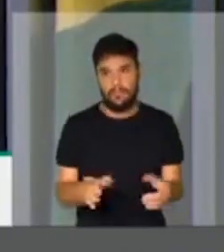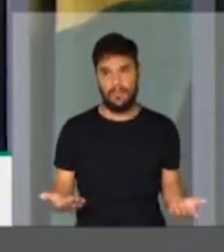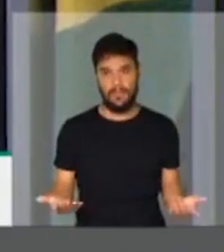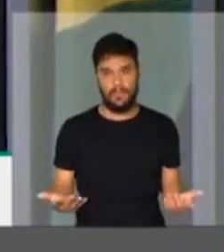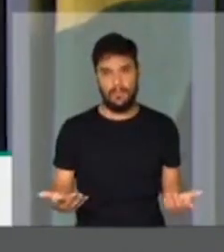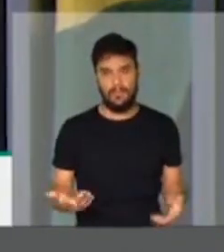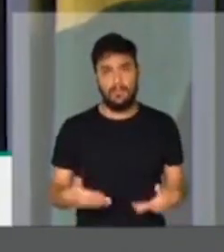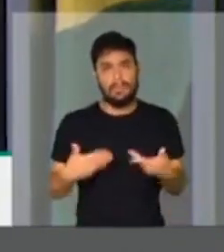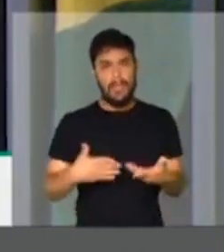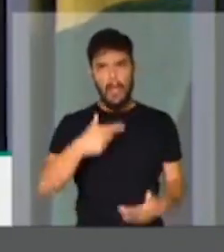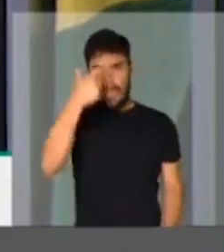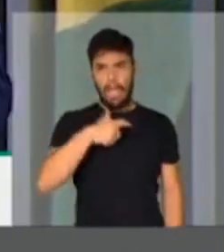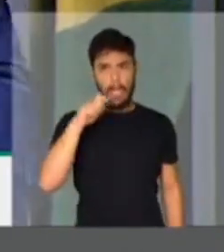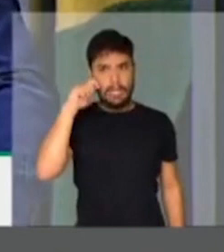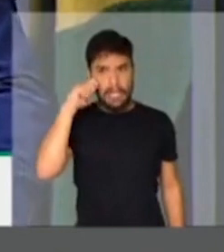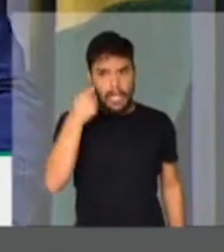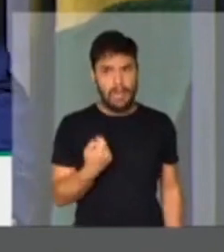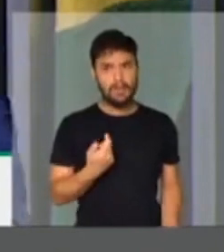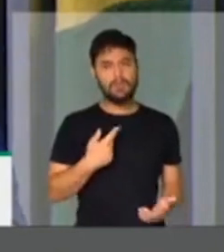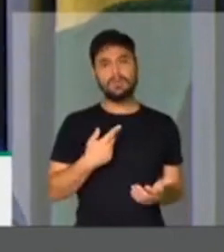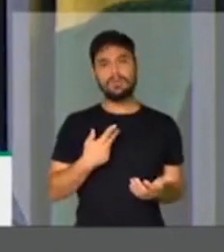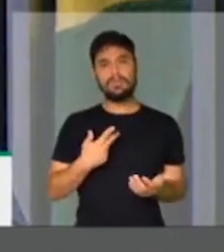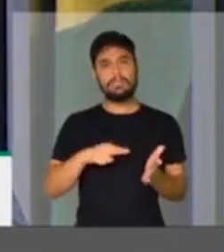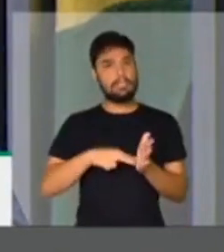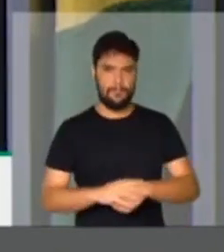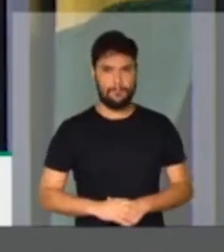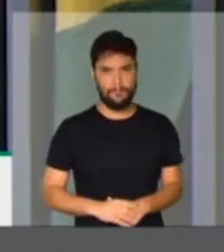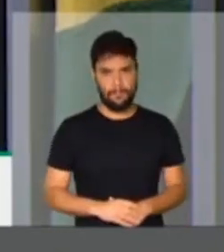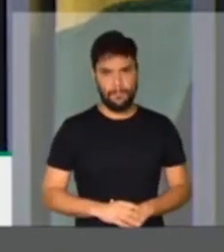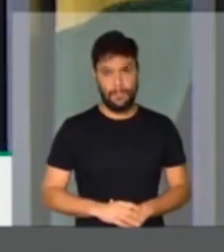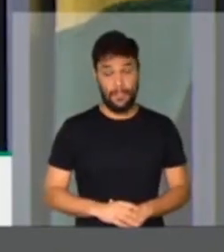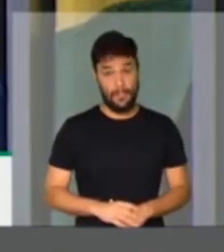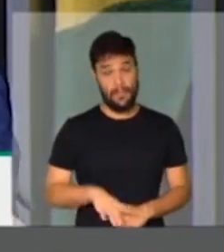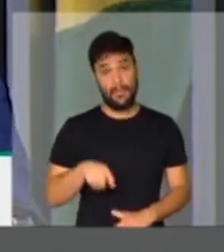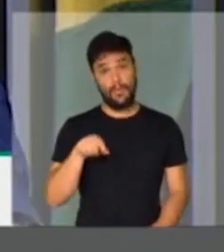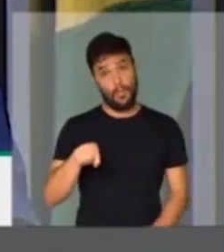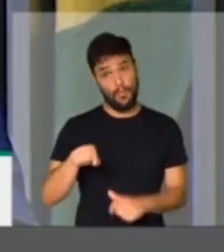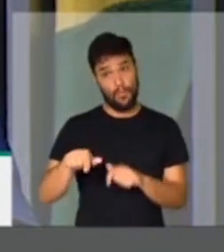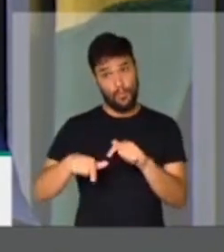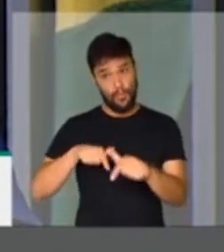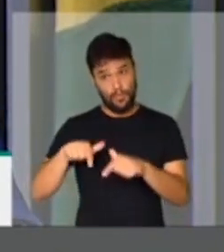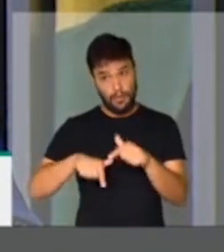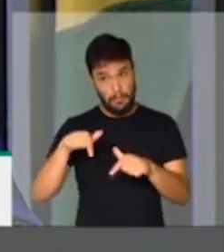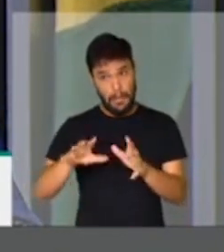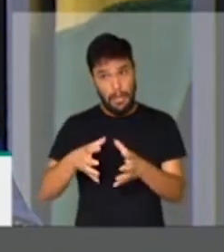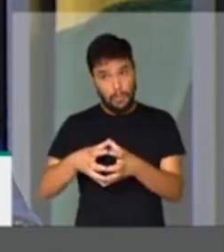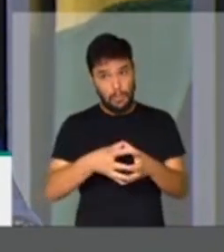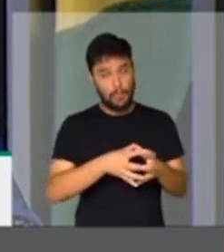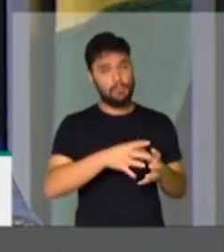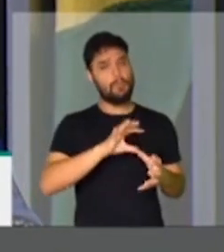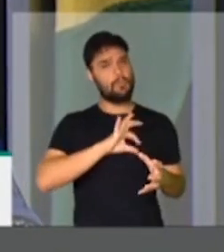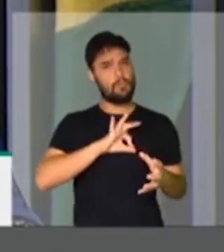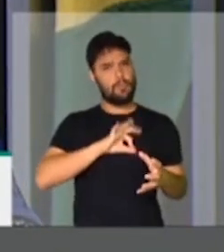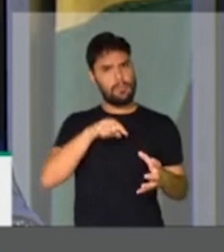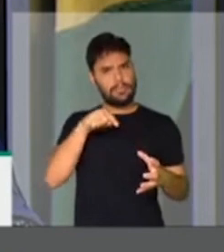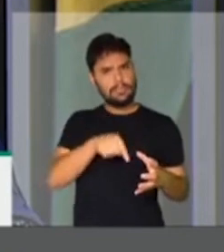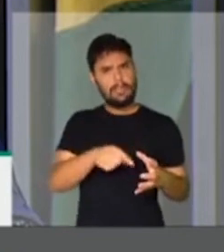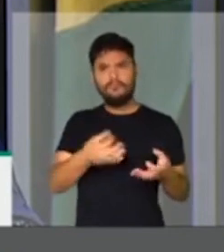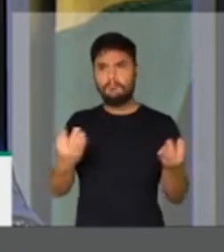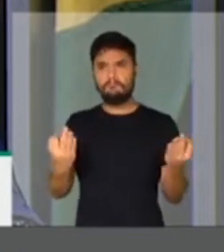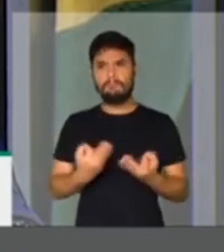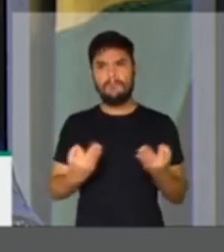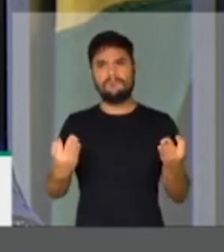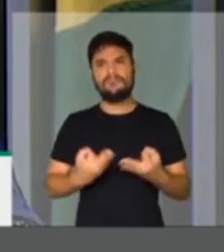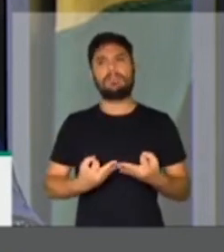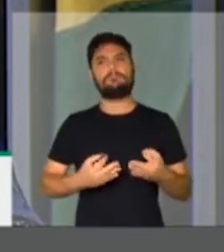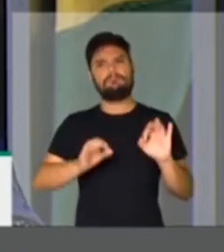negro. Ser negro não é uma excludente de licitude. Que a ação desses policiais foi uma ação